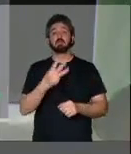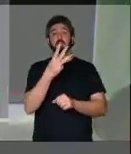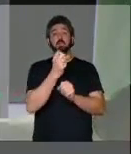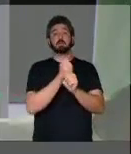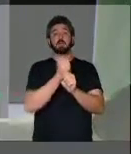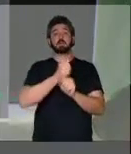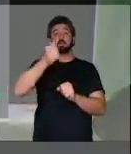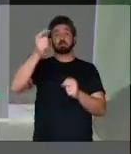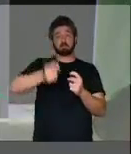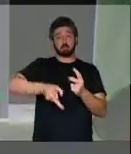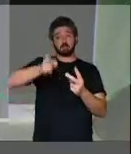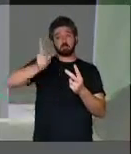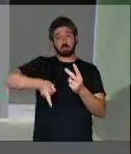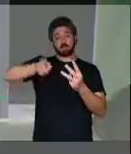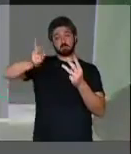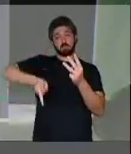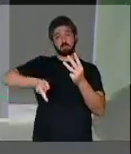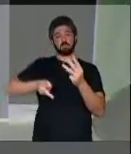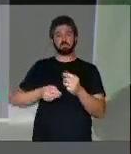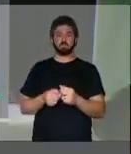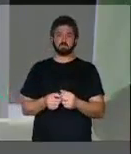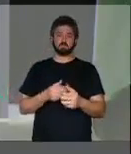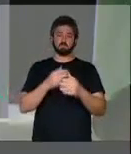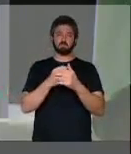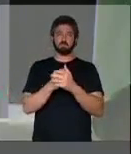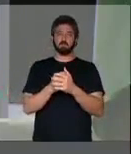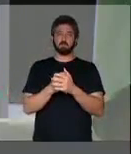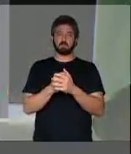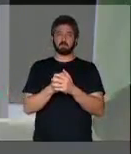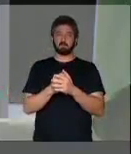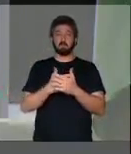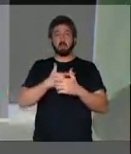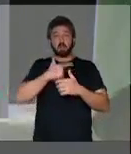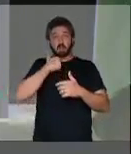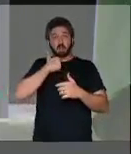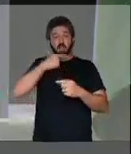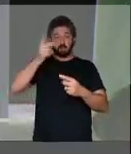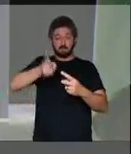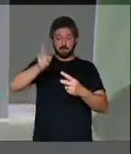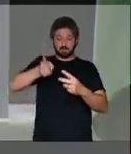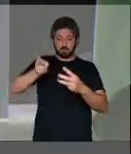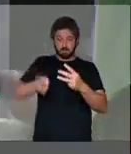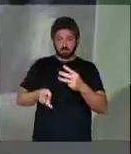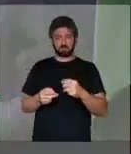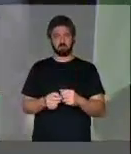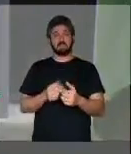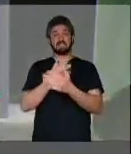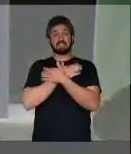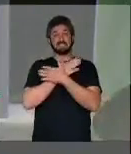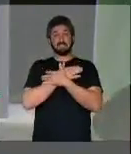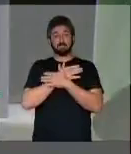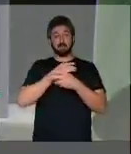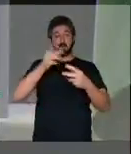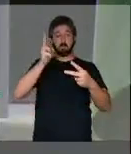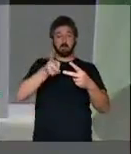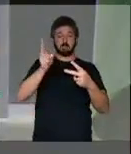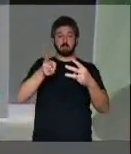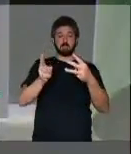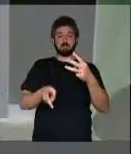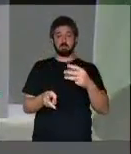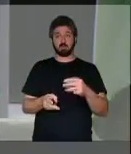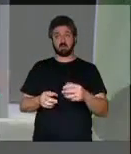3 anos consecutivos de recessão, com um avanço do desemprego no país, e a reforma